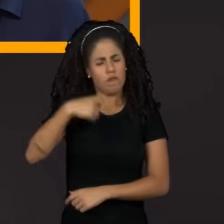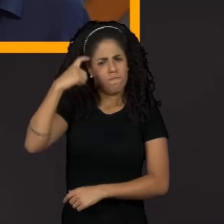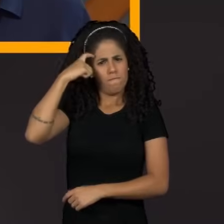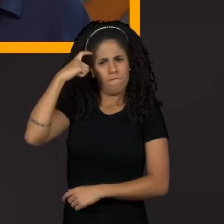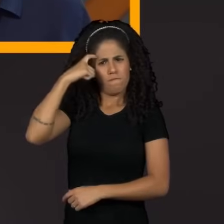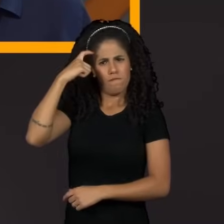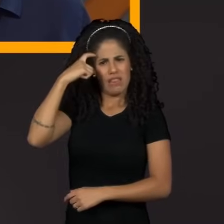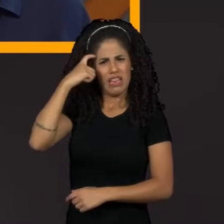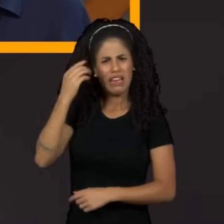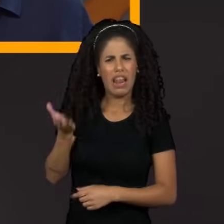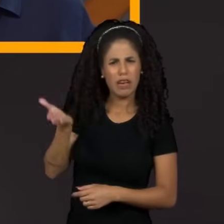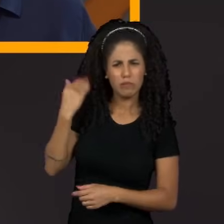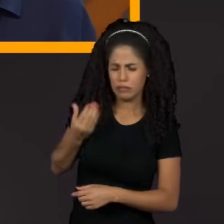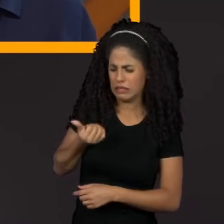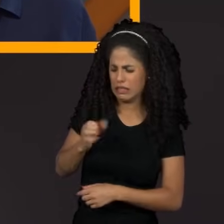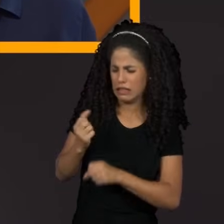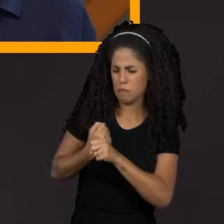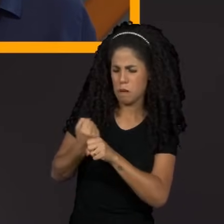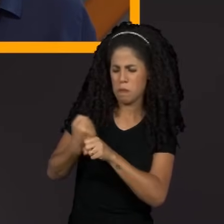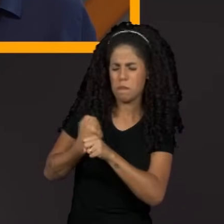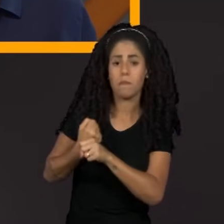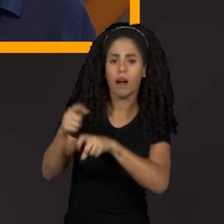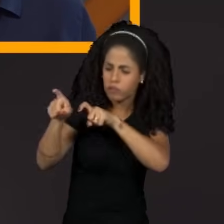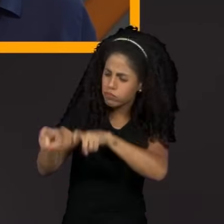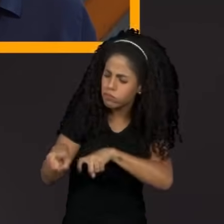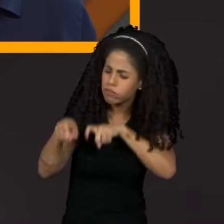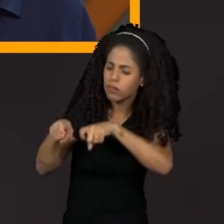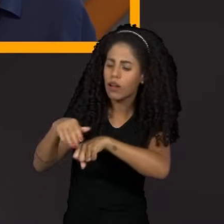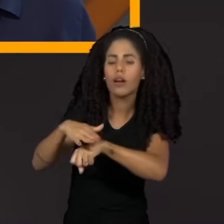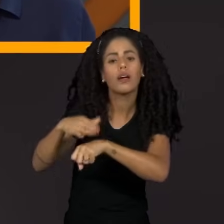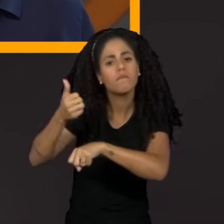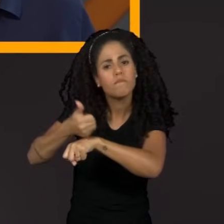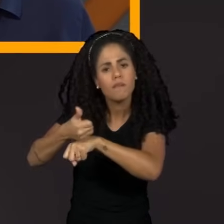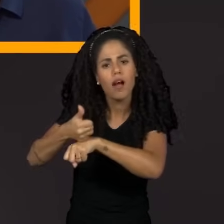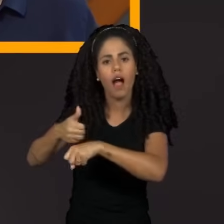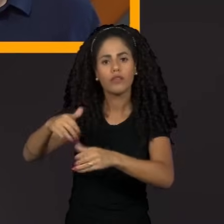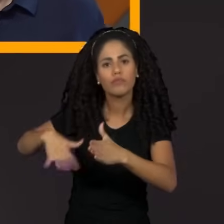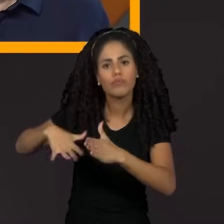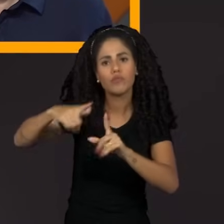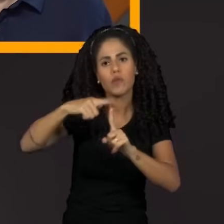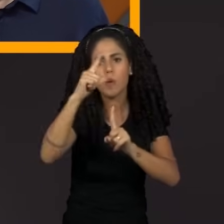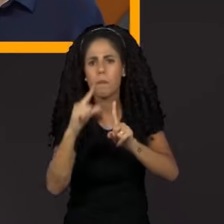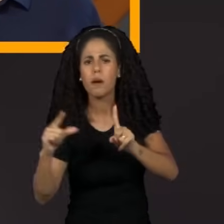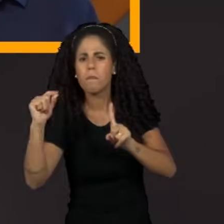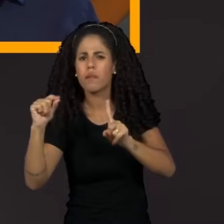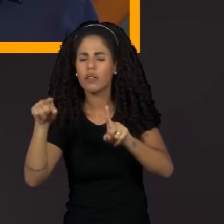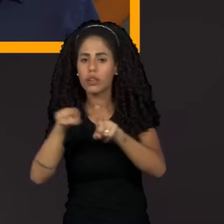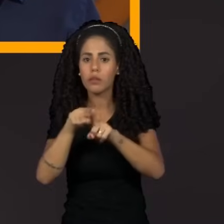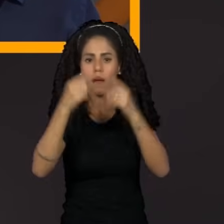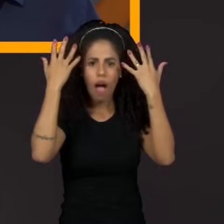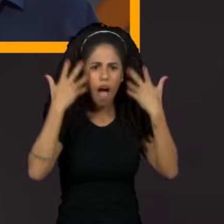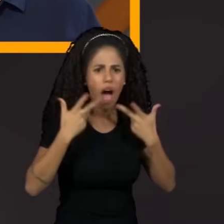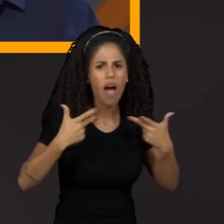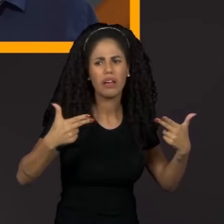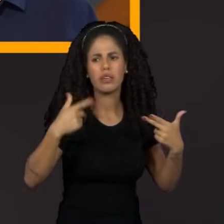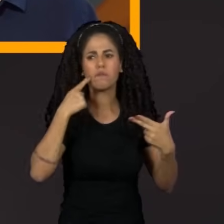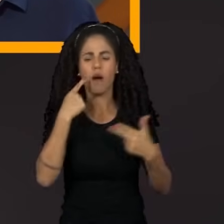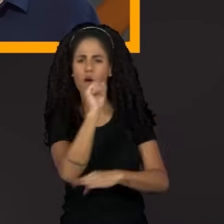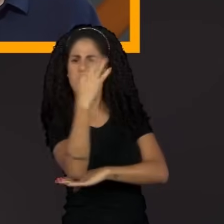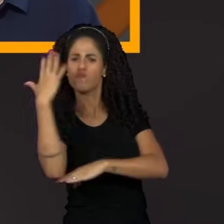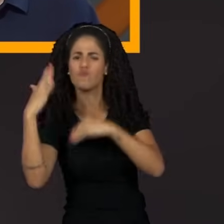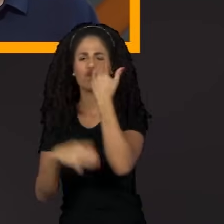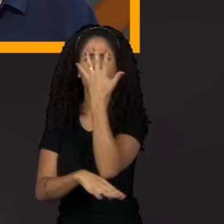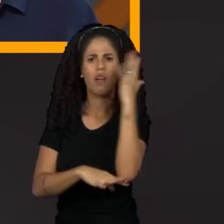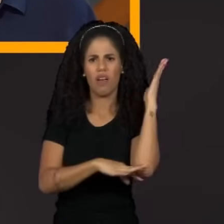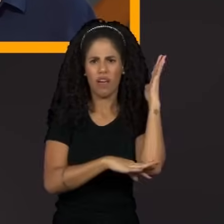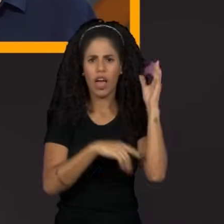roubado nos meus 60 ou mais anos de agricultor de uma planta ou de um animal silvestre, e